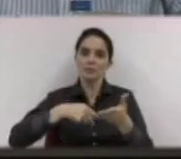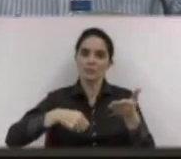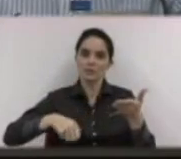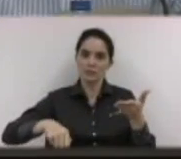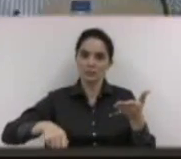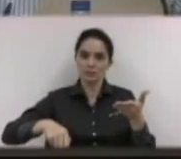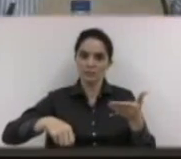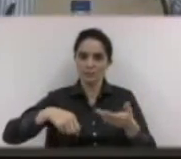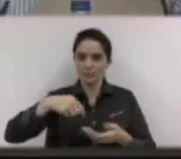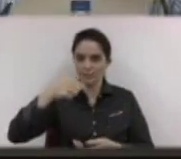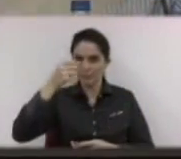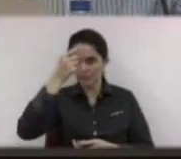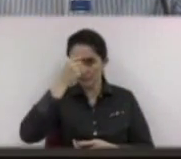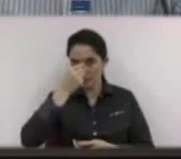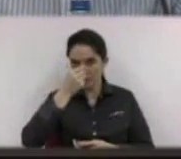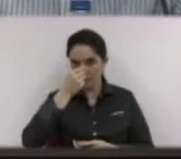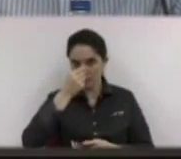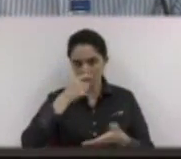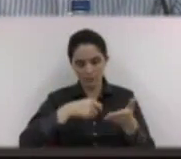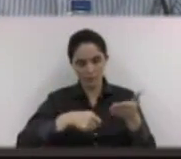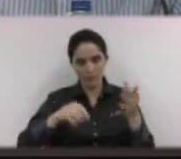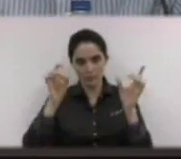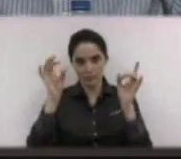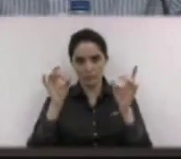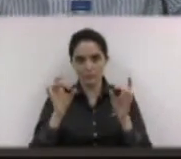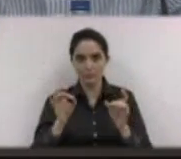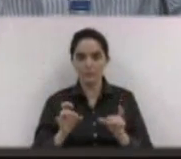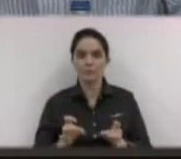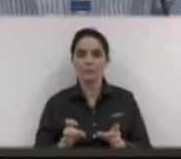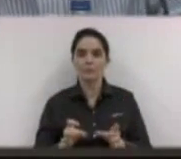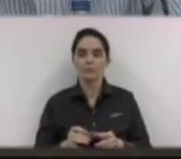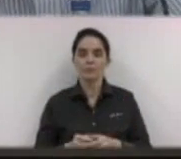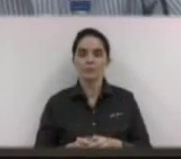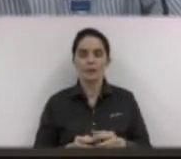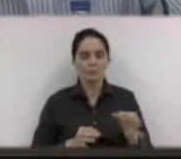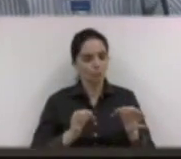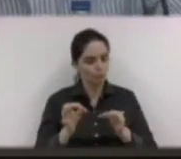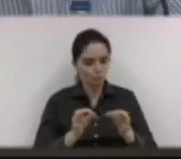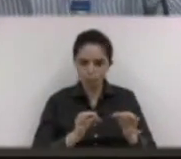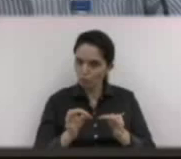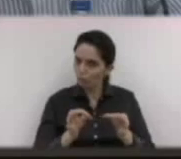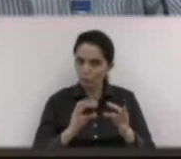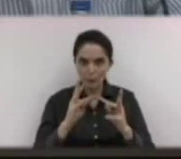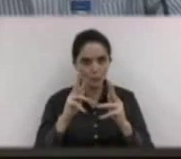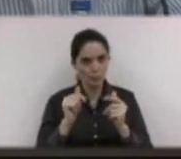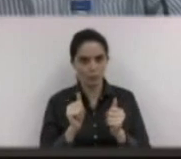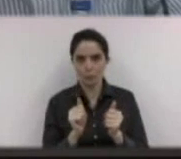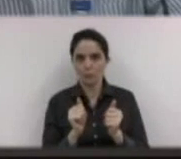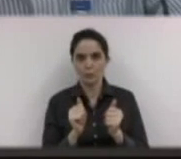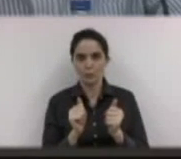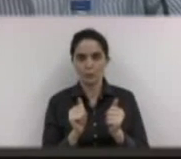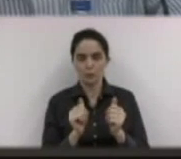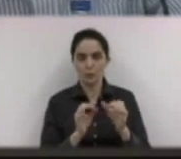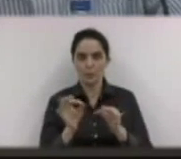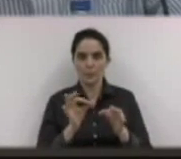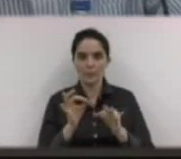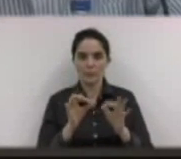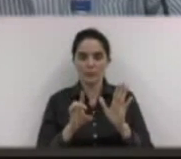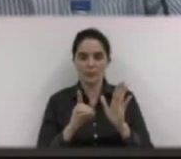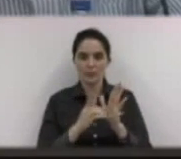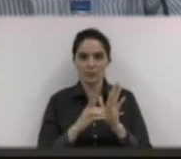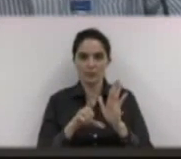Antunes, relator especial. Estando em ordem todos os requerimentos, o projeto de decreto legislativo número